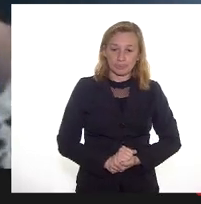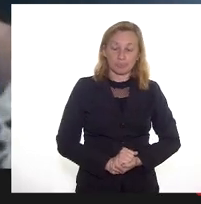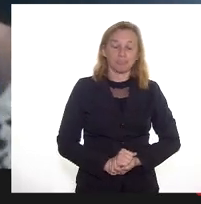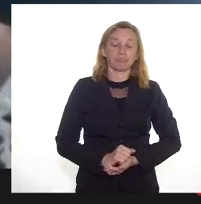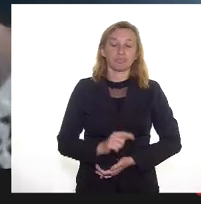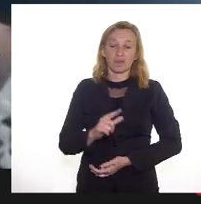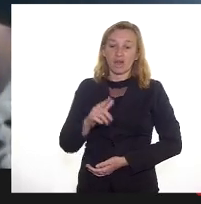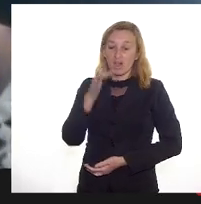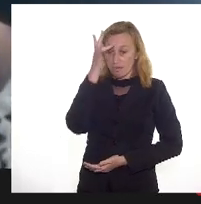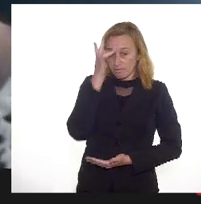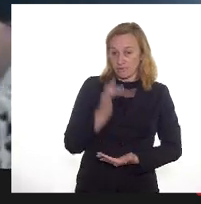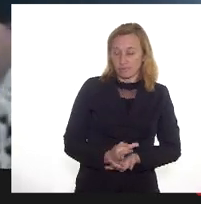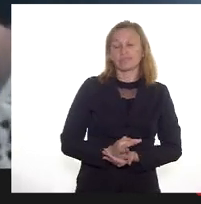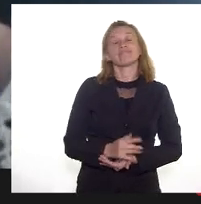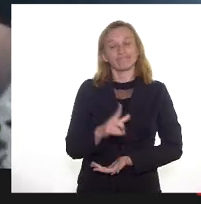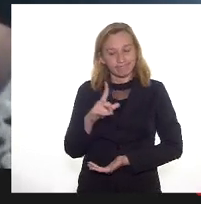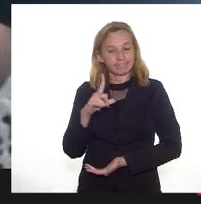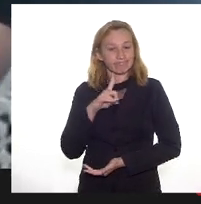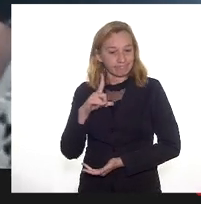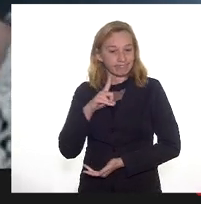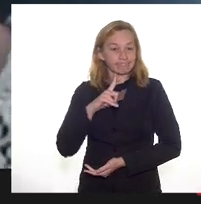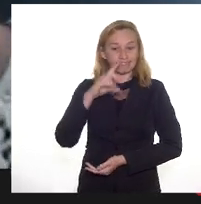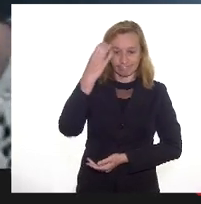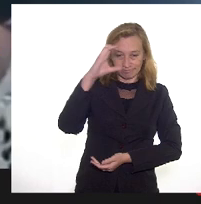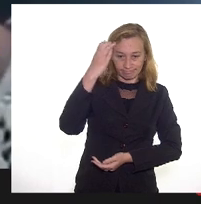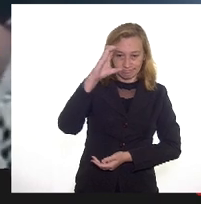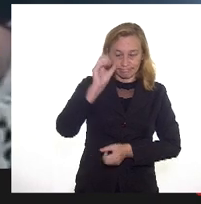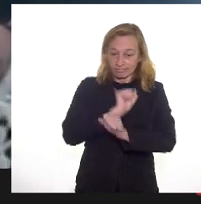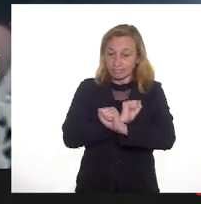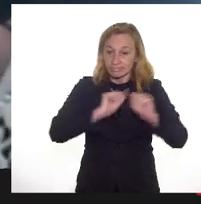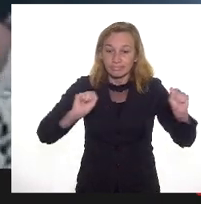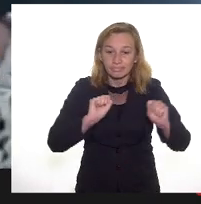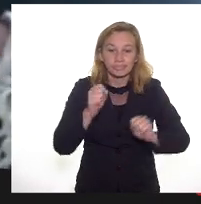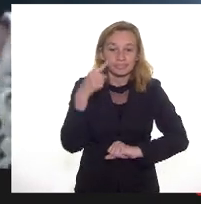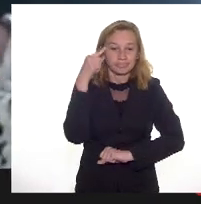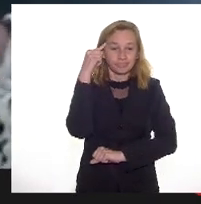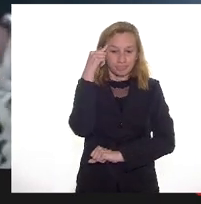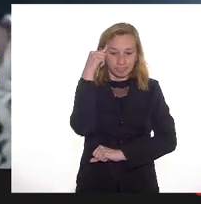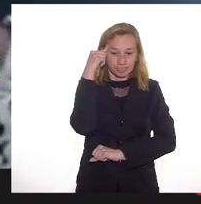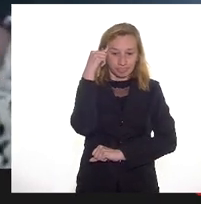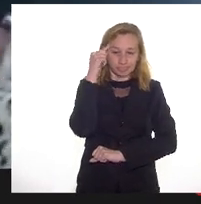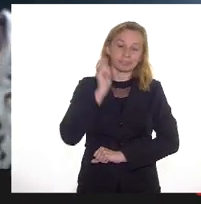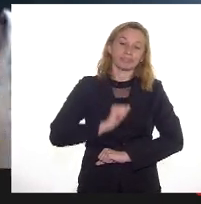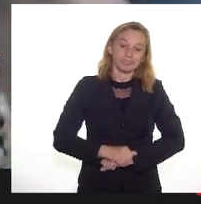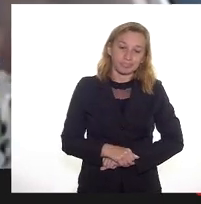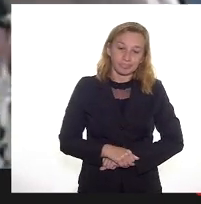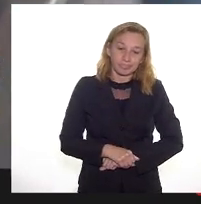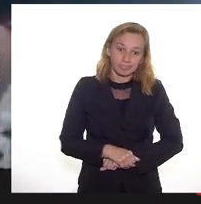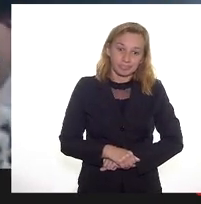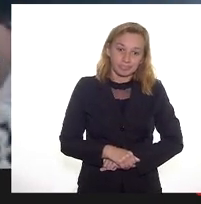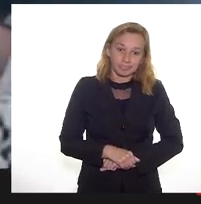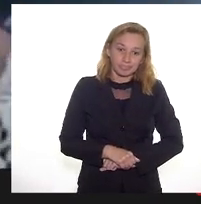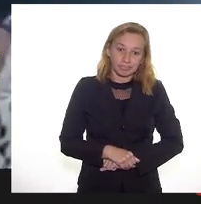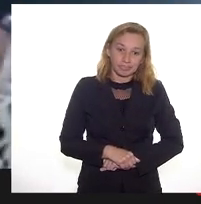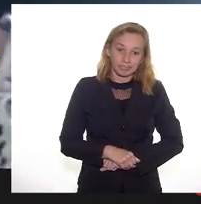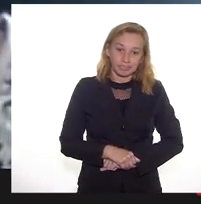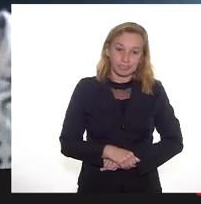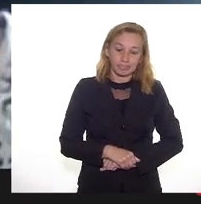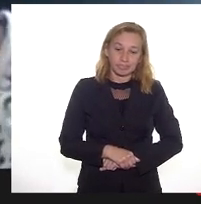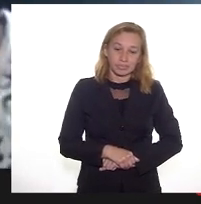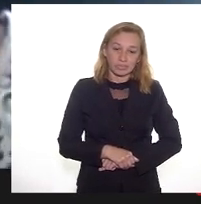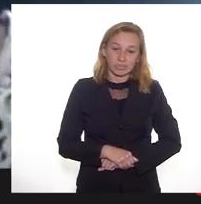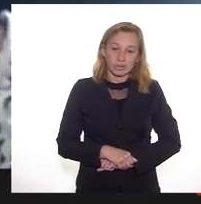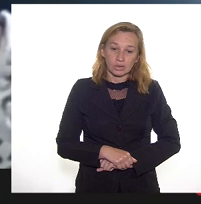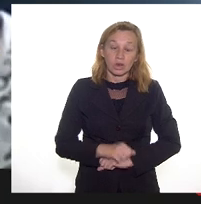fé, né, que a ciência e a liberdade do pensamento são as instâncias que nos